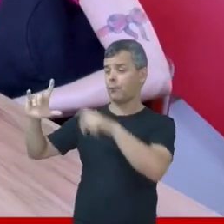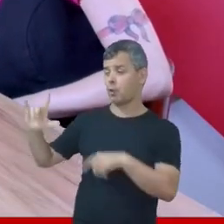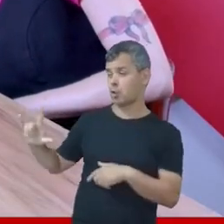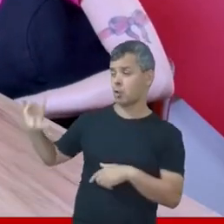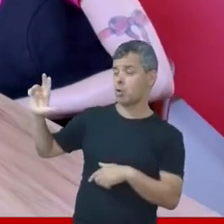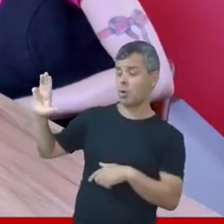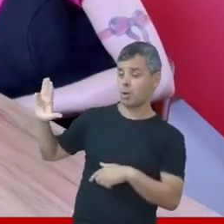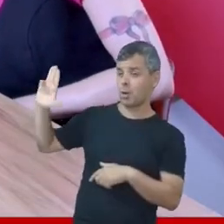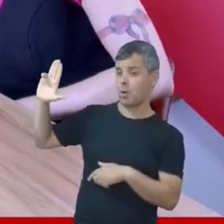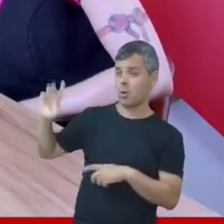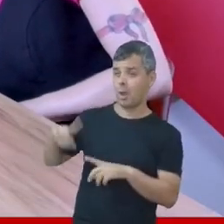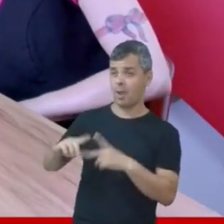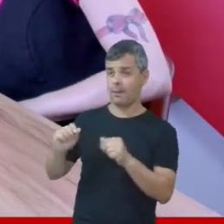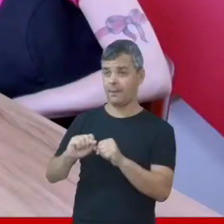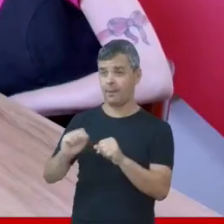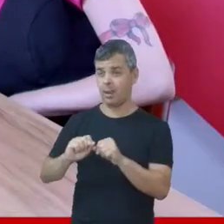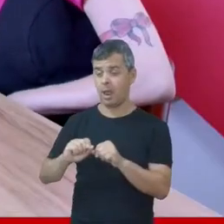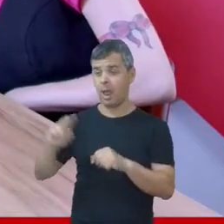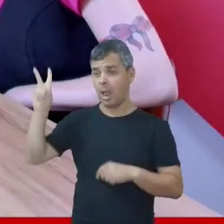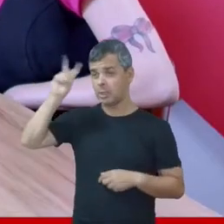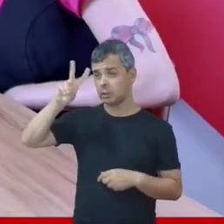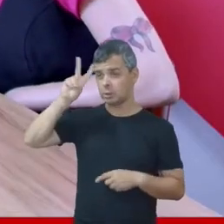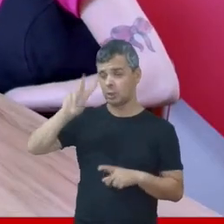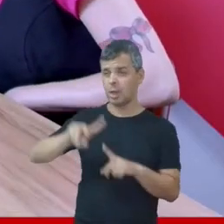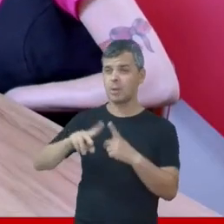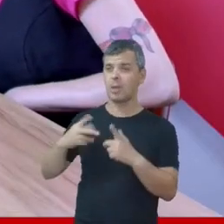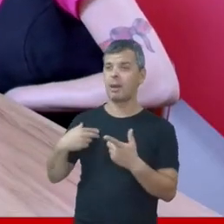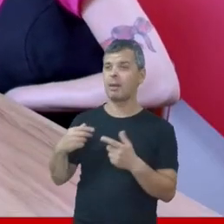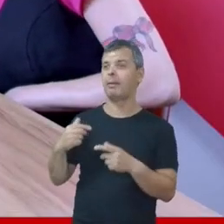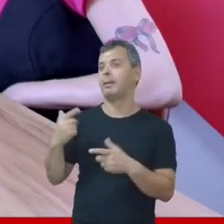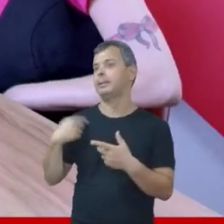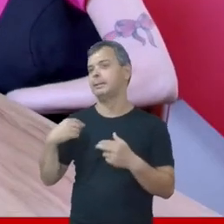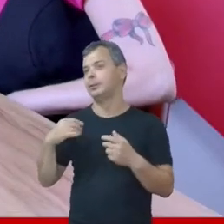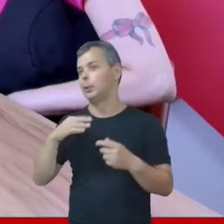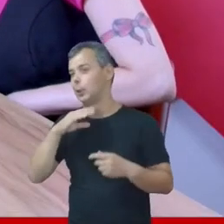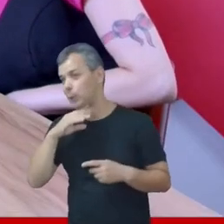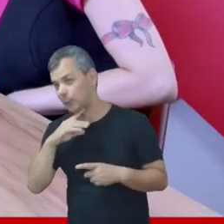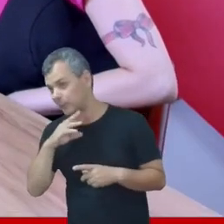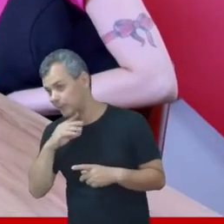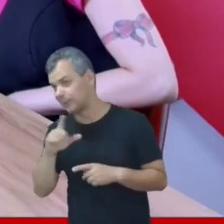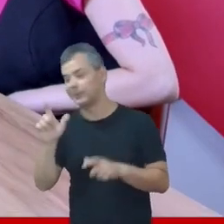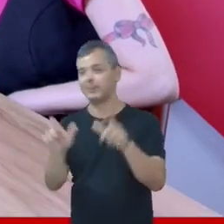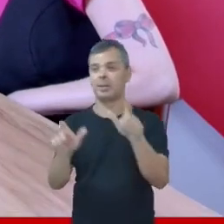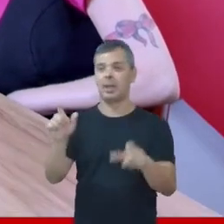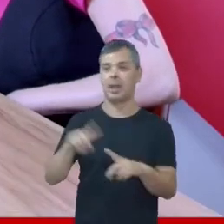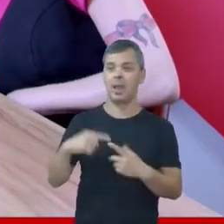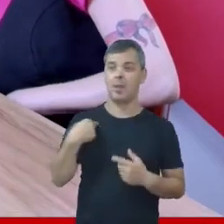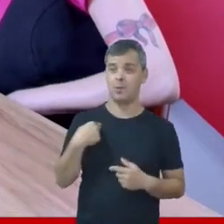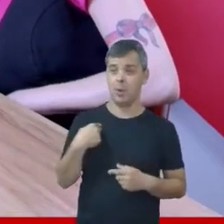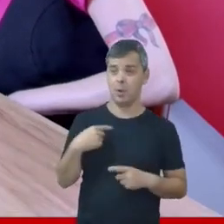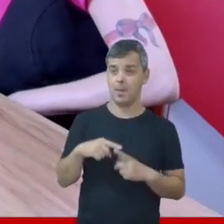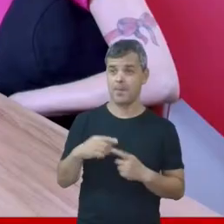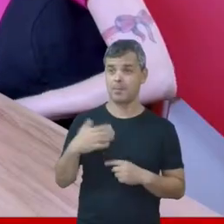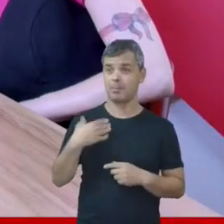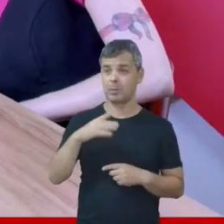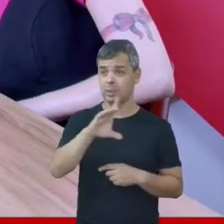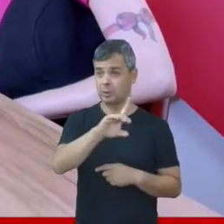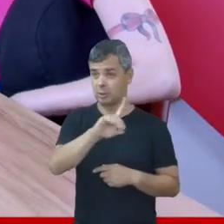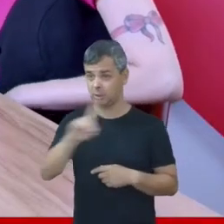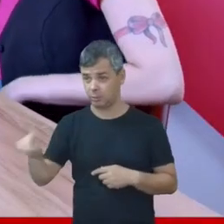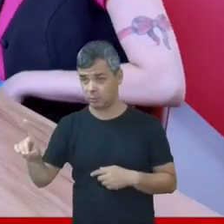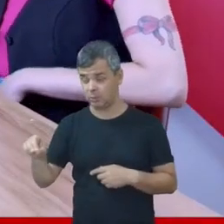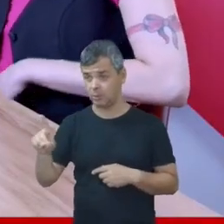com o Lula. Mandem as histórias também constrangedoras de vocês. Exato. A gente foi cobrada esses dias pelo